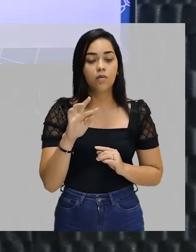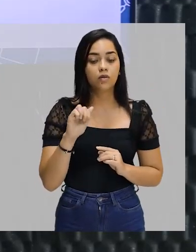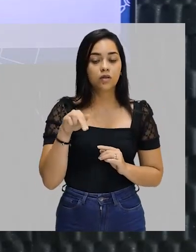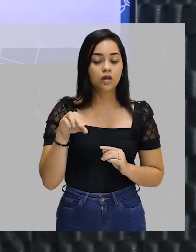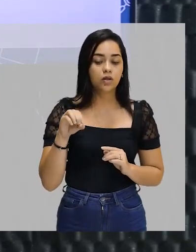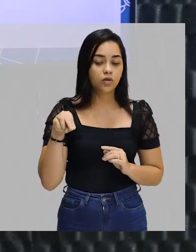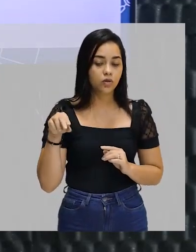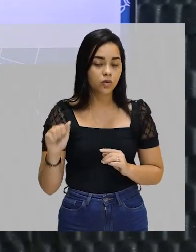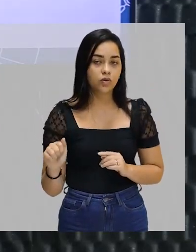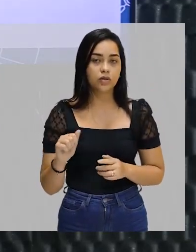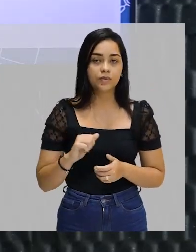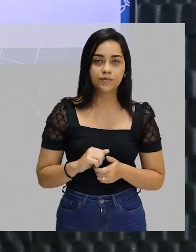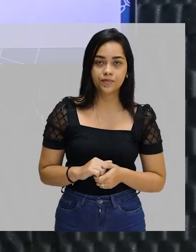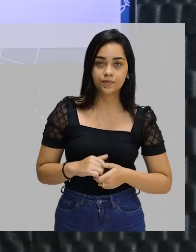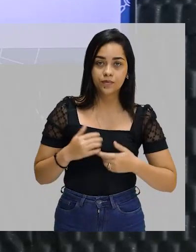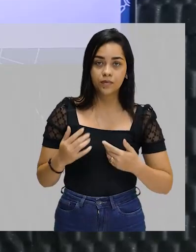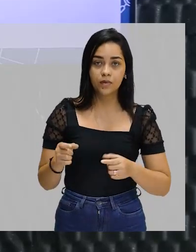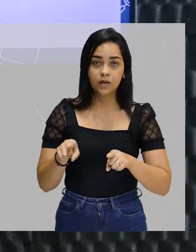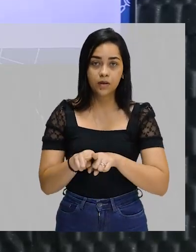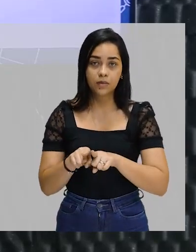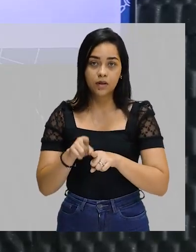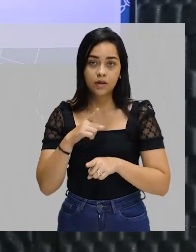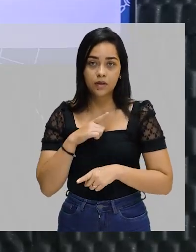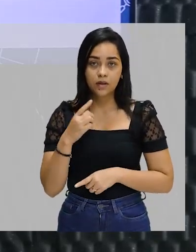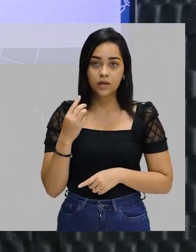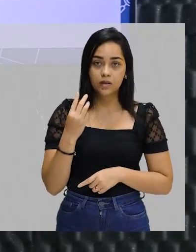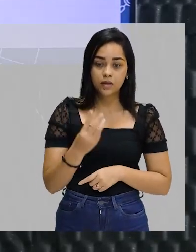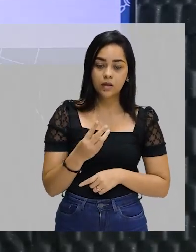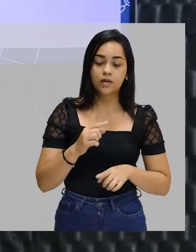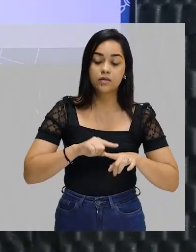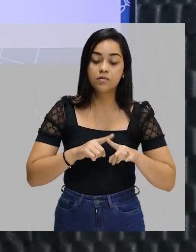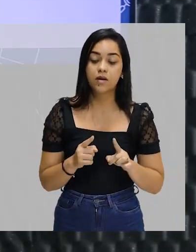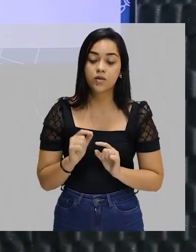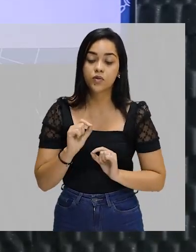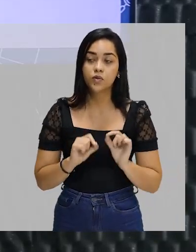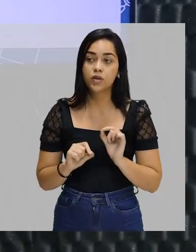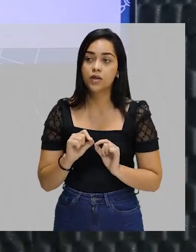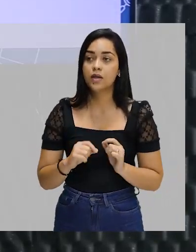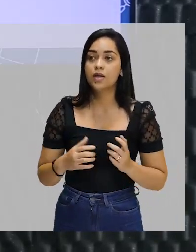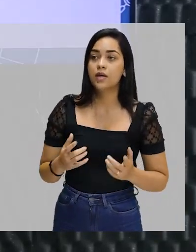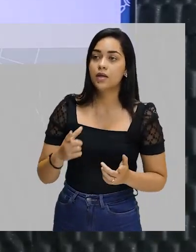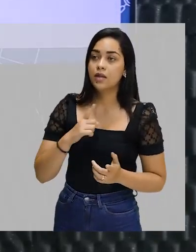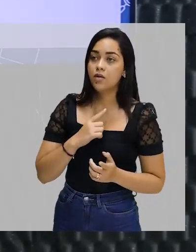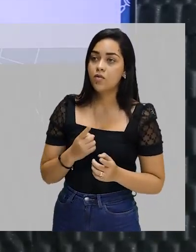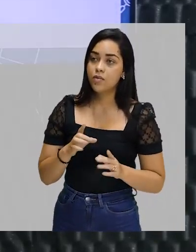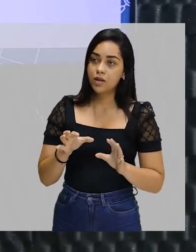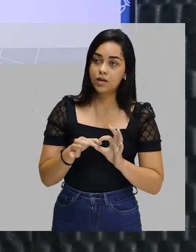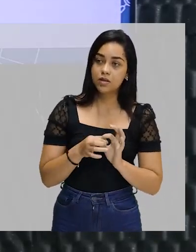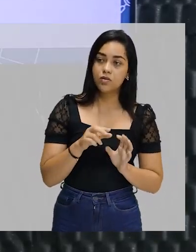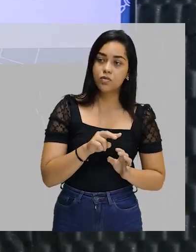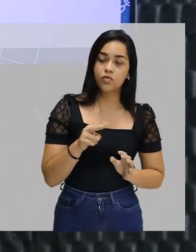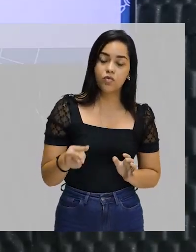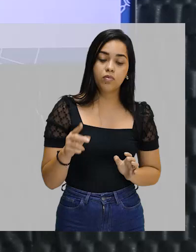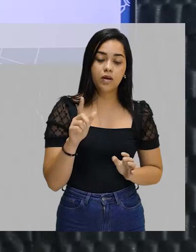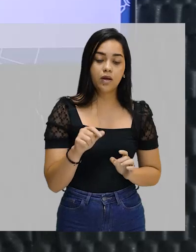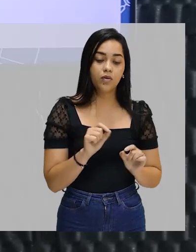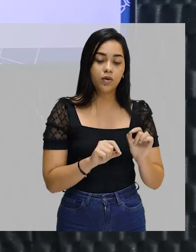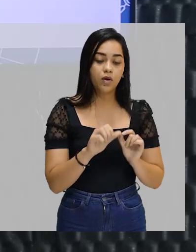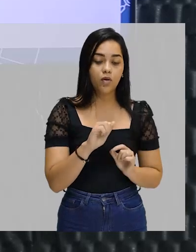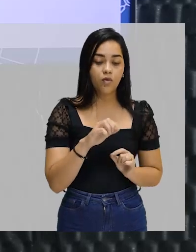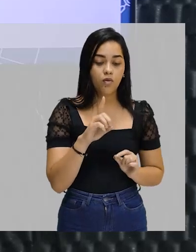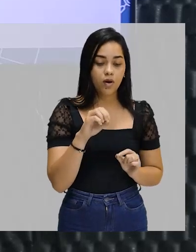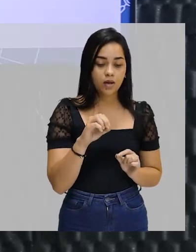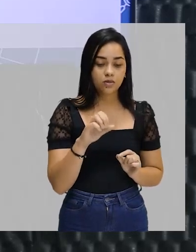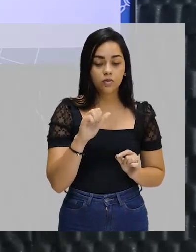butanona, ok? Aqui eu tenho 3 carbonos, no entanto, eu tenho uma ligação dupla, e é um